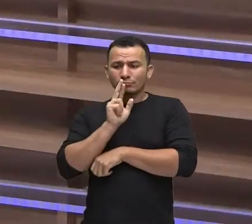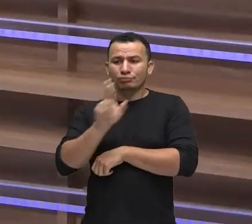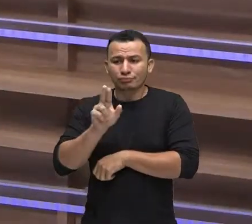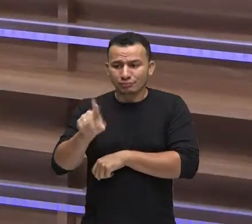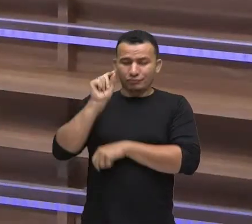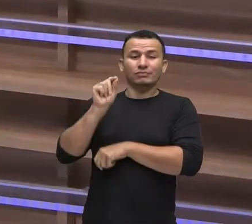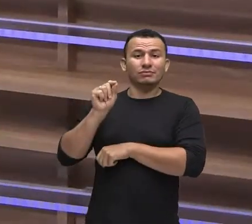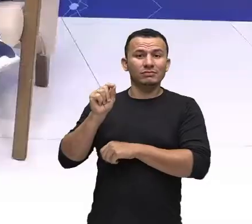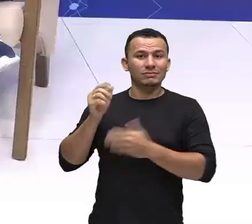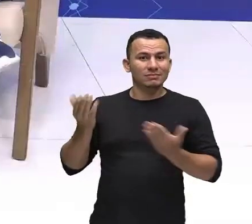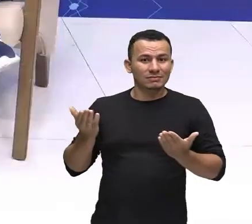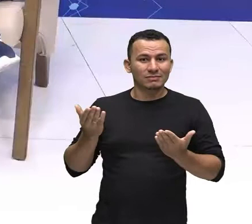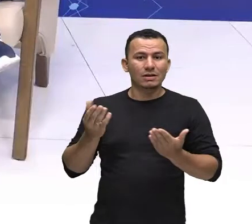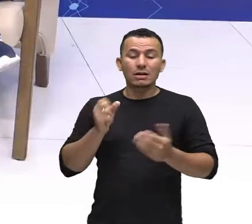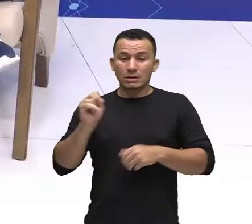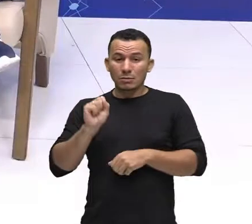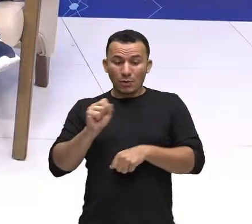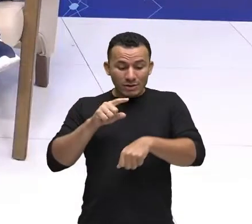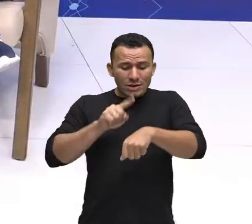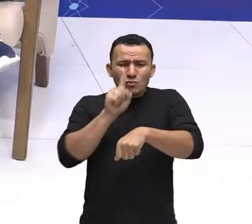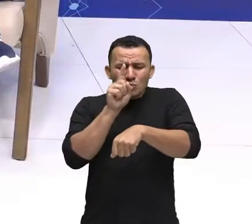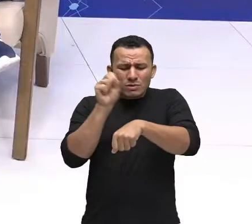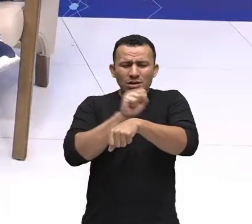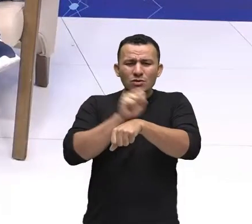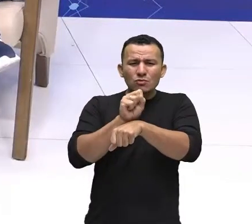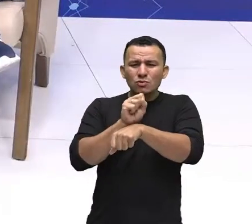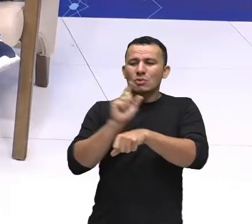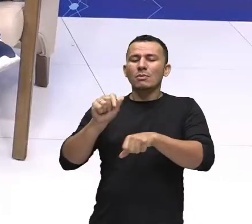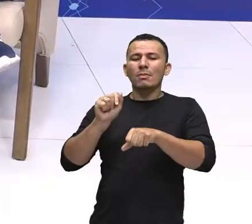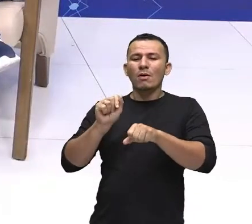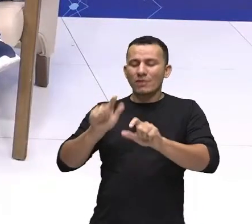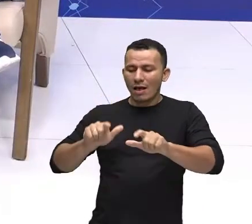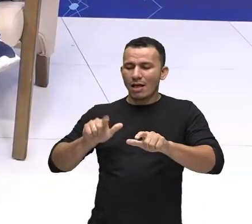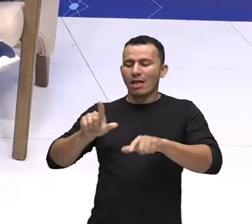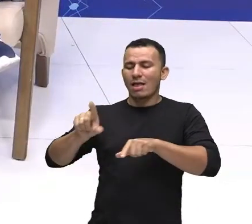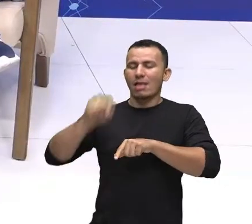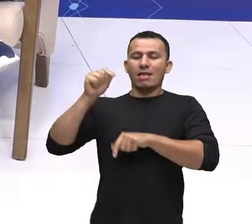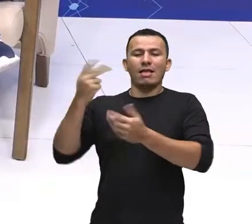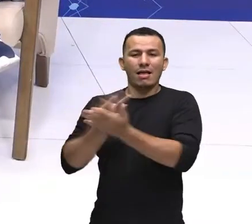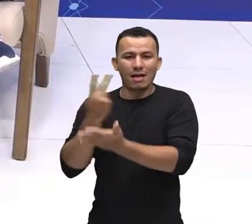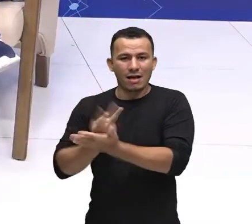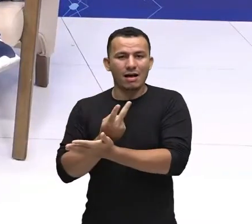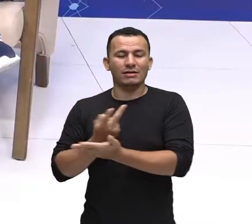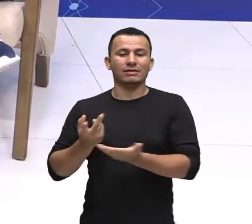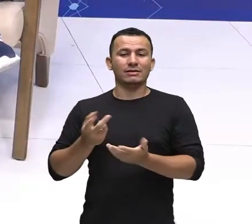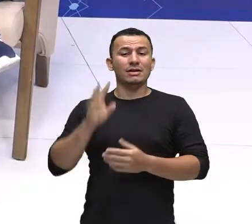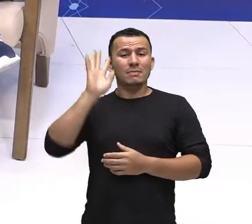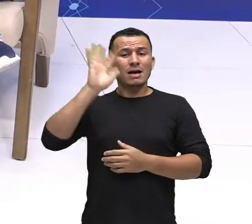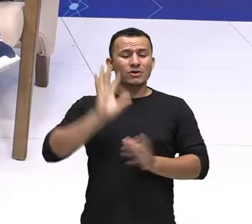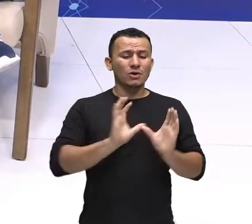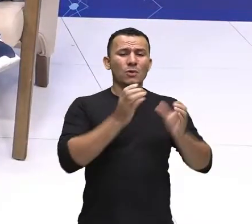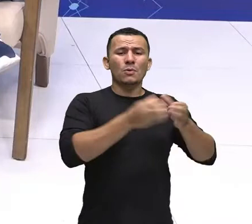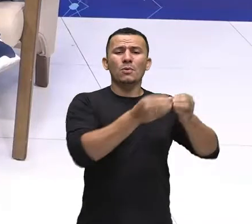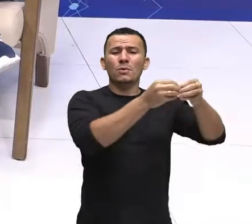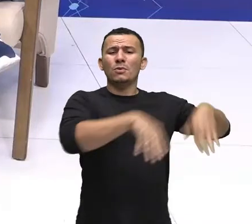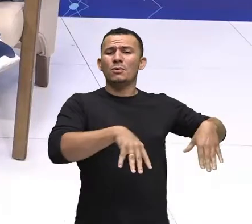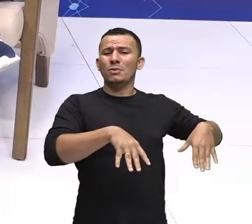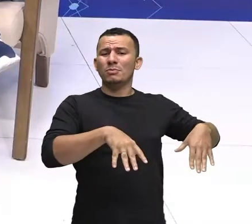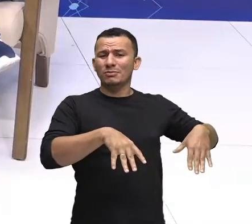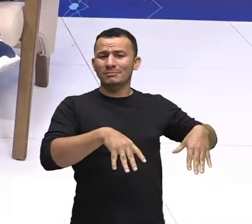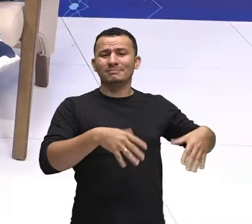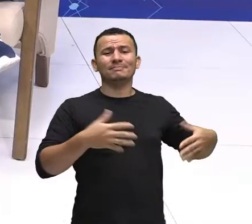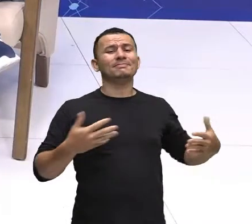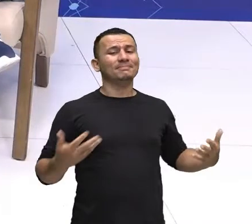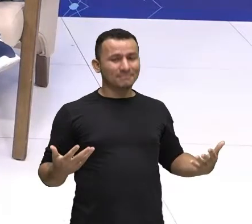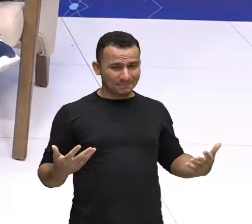nesse milissegundo eu posso tomar a decisão errada, eu posso comprometer toda a equipe, comprometer todo o trabalho de treinamento.